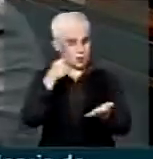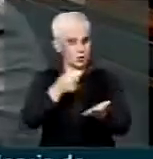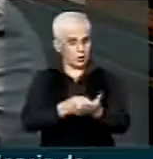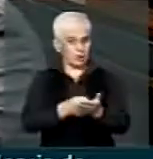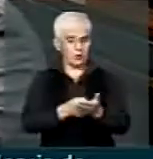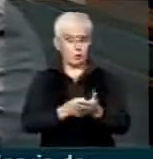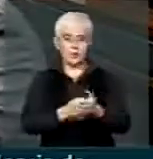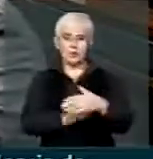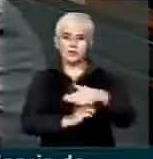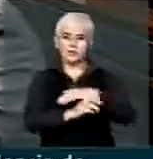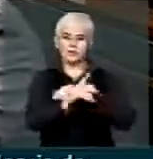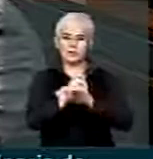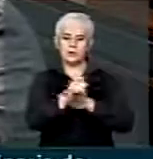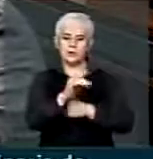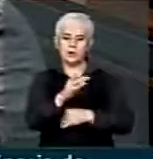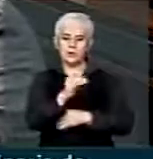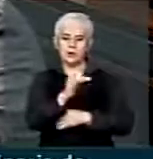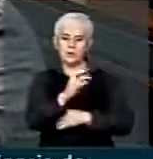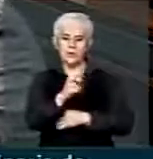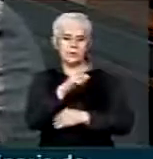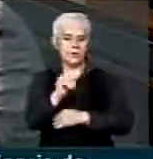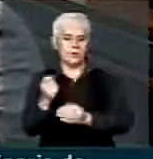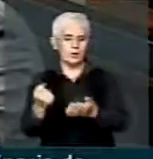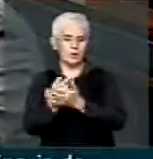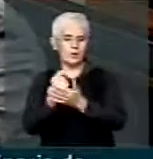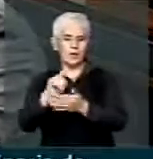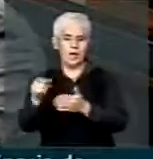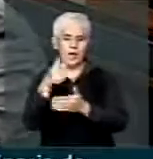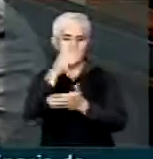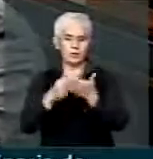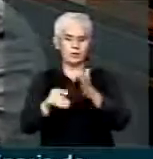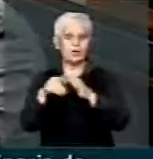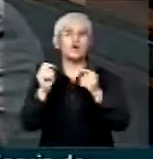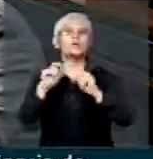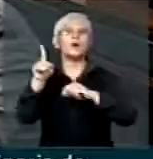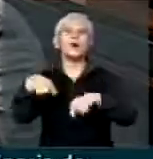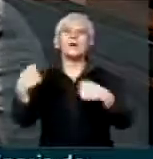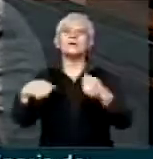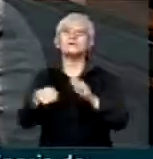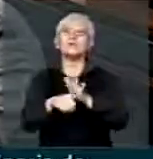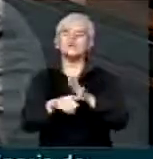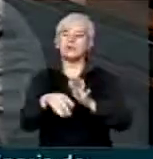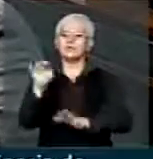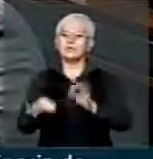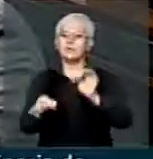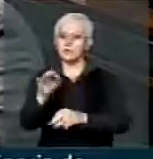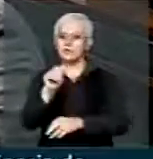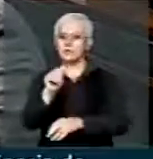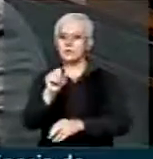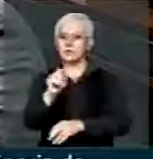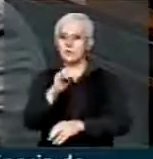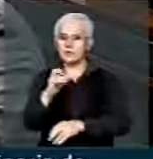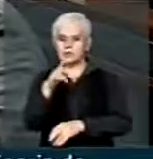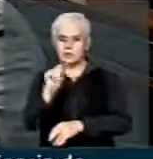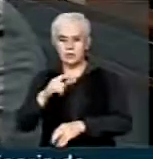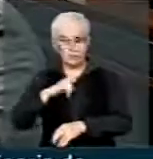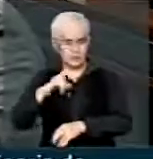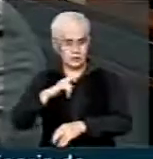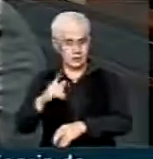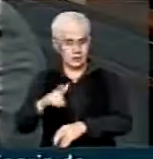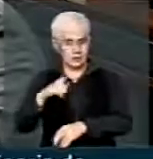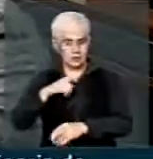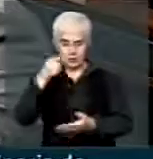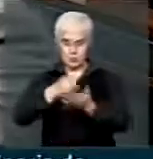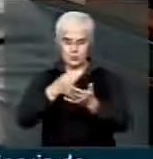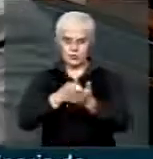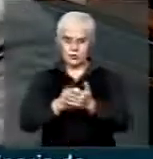a Petrobras. Então, só queria que o senhor explicasse qual é essa demanda judicial que a Astra tem, que exige o